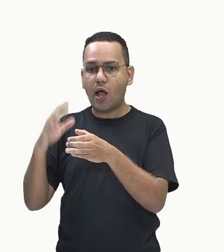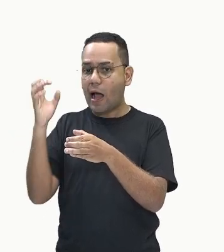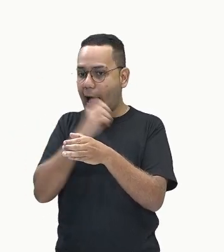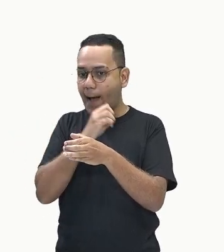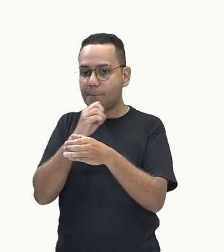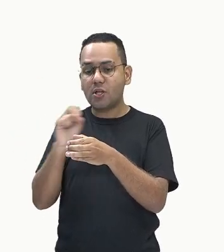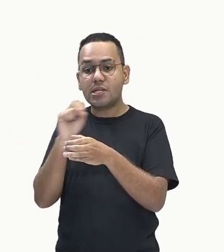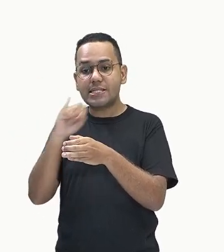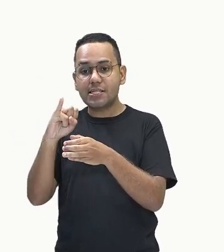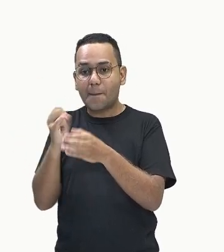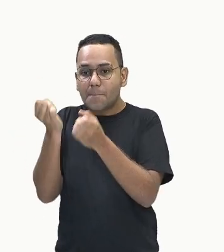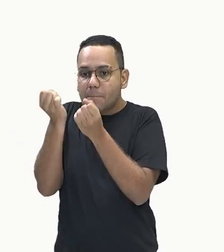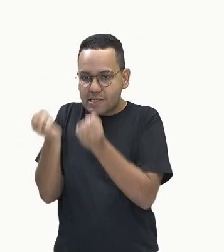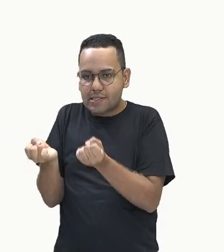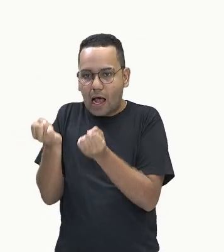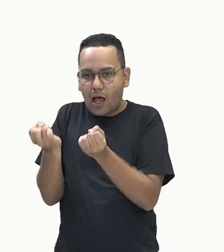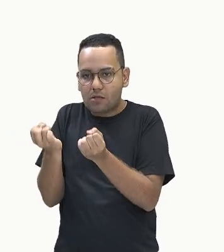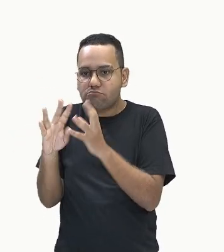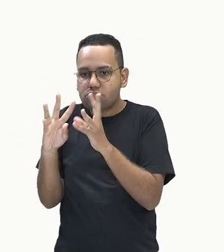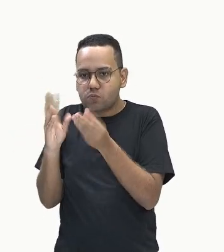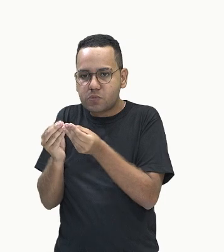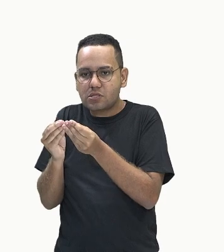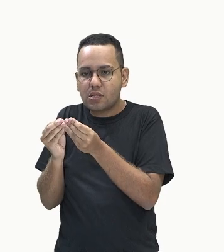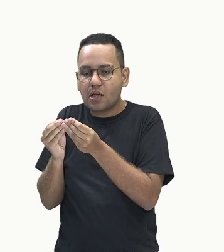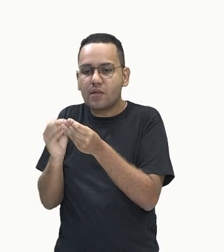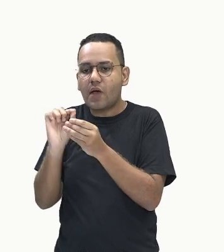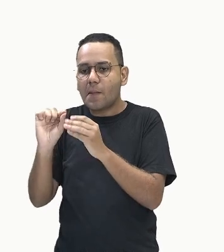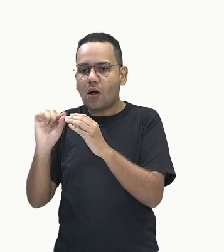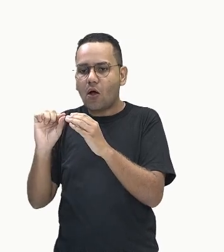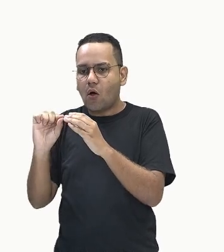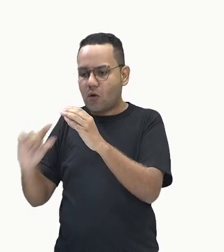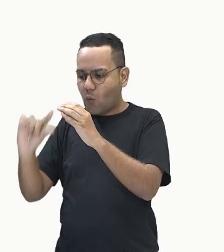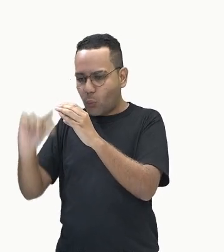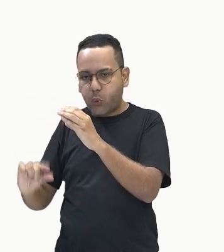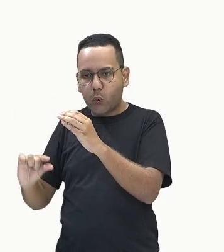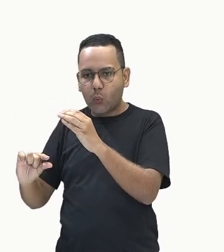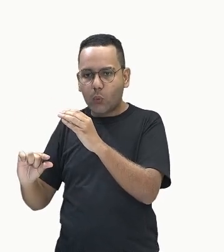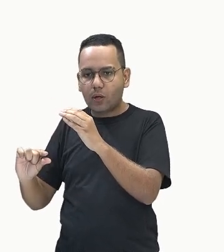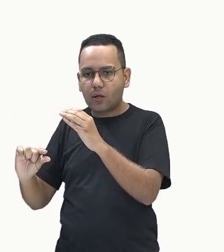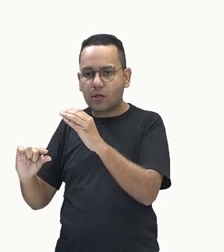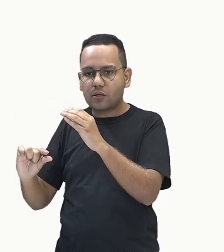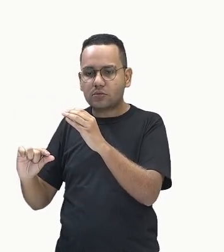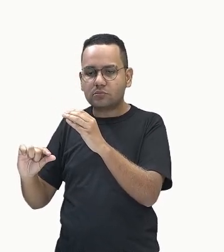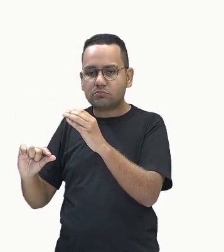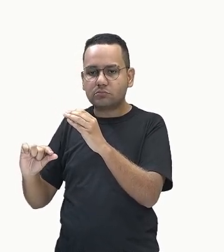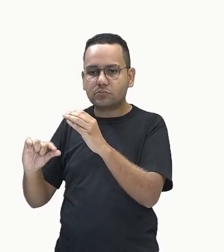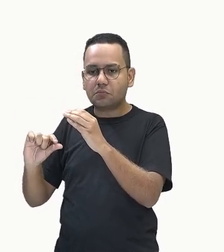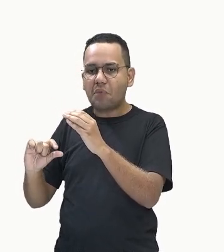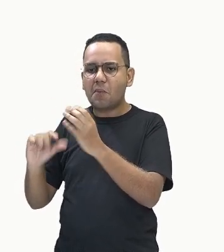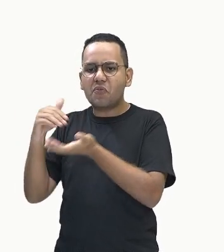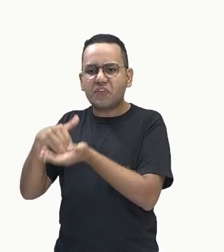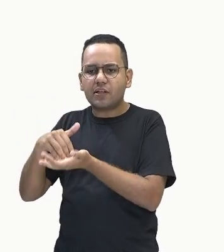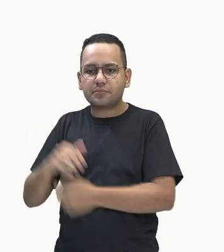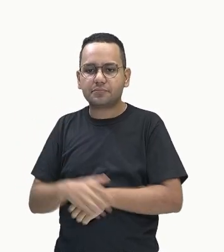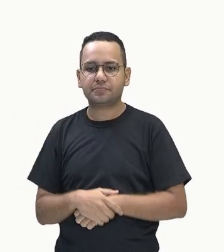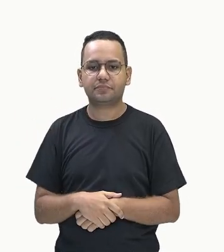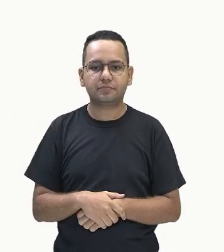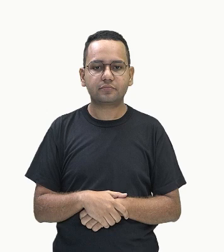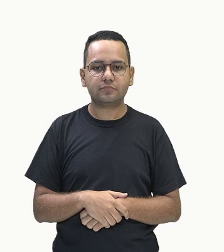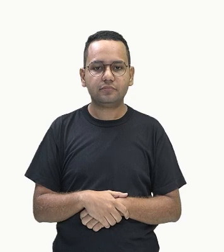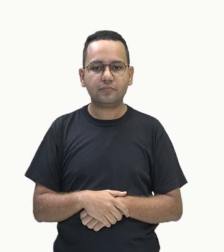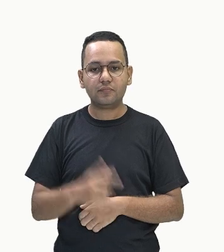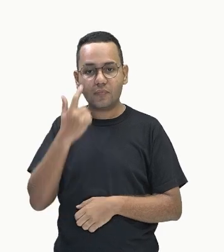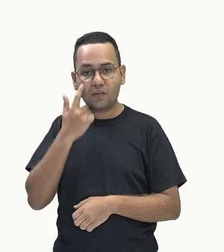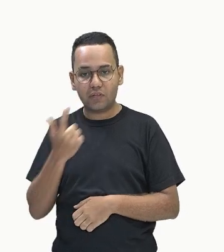por exemplo. E foi exatamente isso que aconteceu com a nossa amostra de sangue. As células vermelhas, hemácias, que são